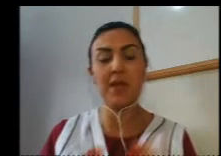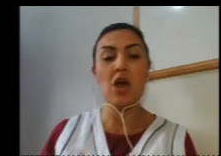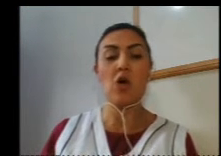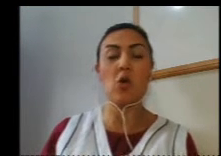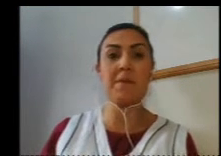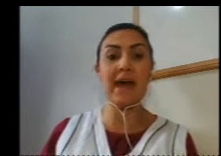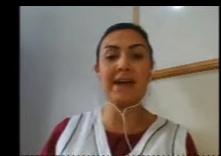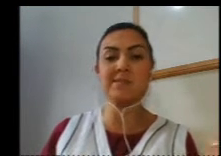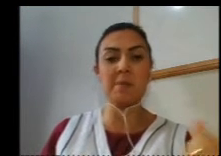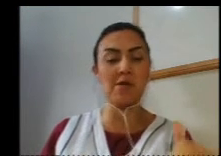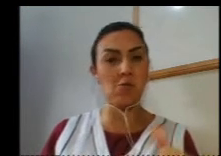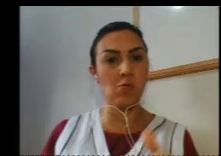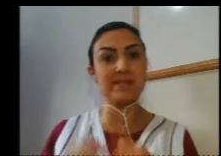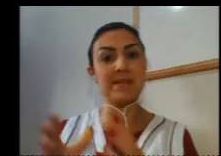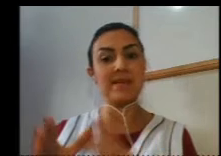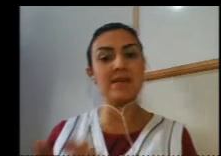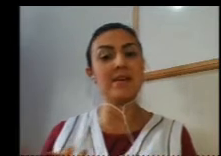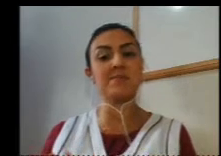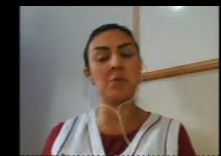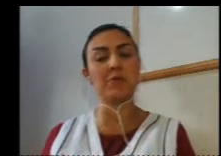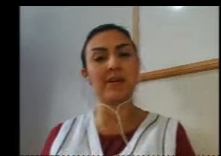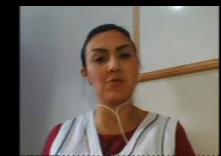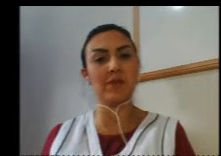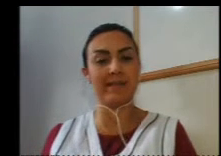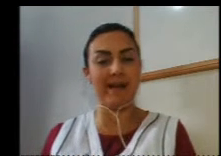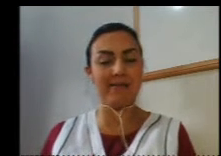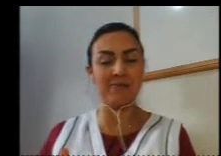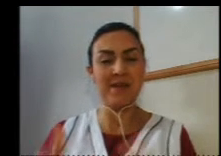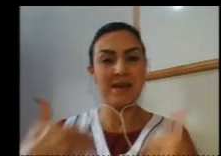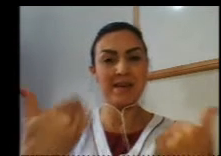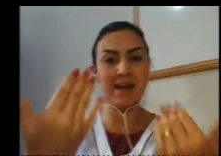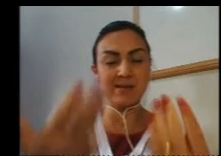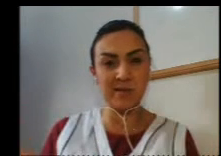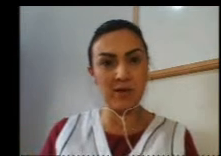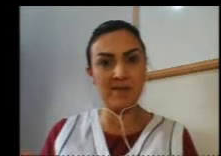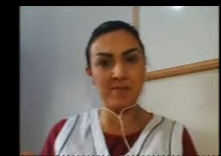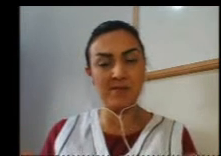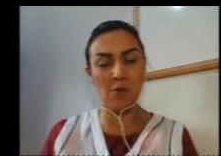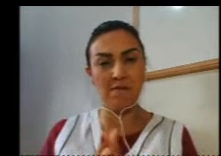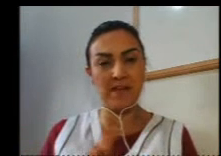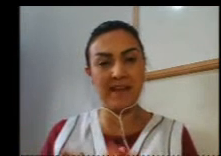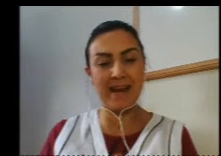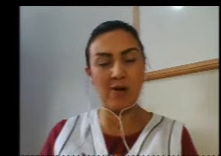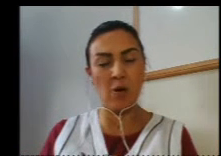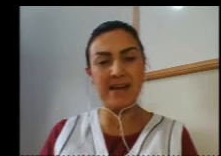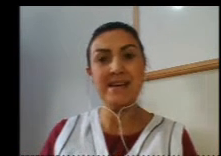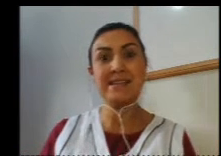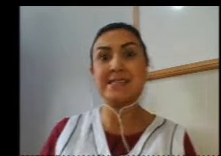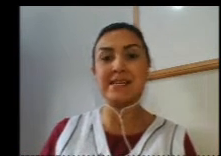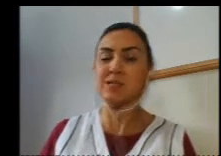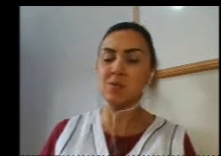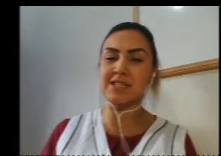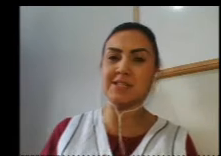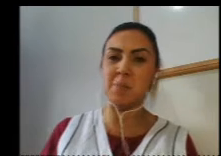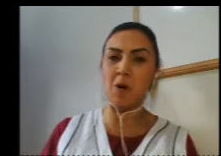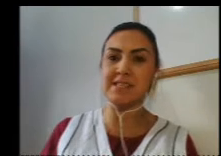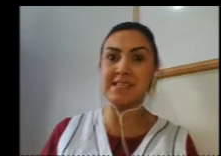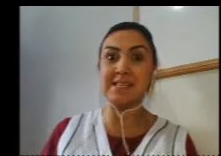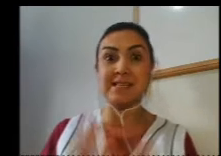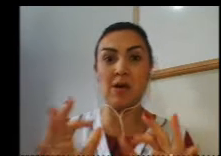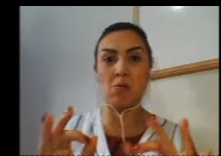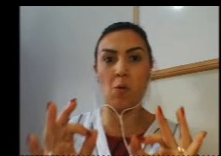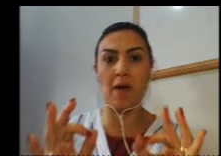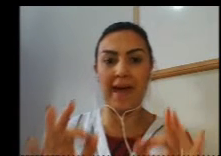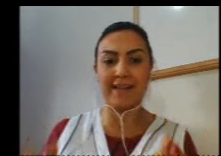link. Copiar as perguntas e responder no caderno. E é isso que nós vamos conferir agora, se as suas